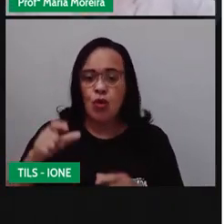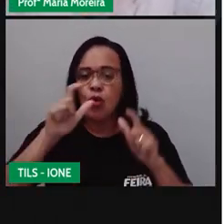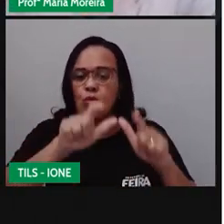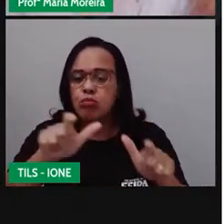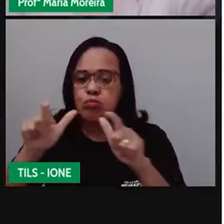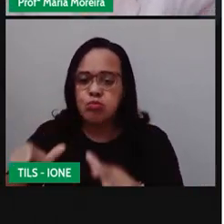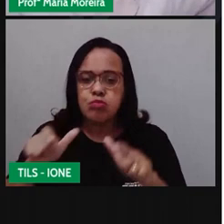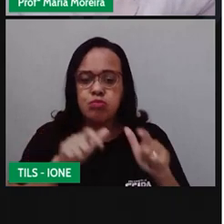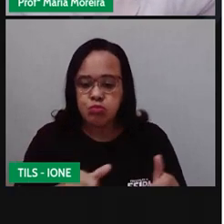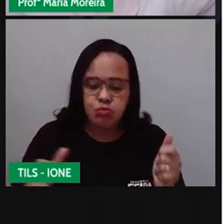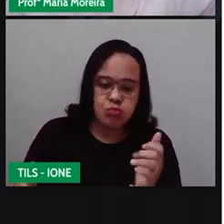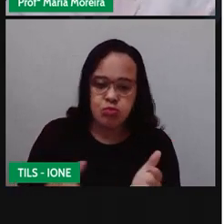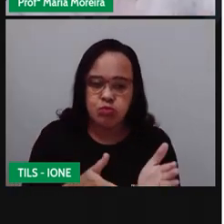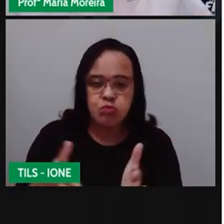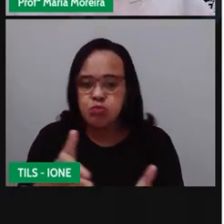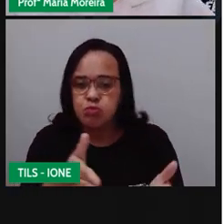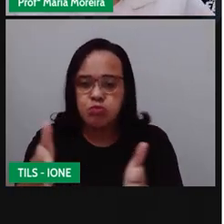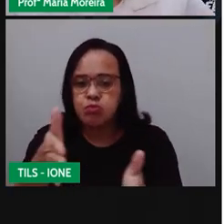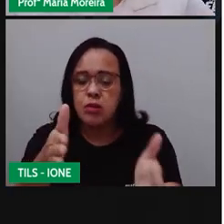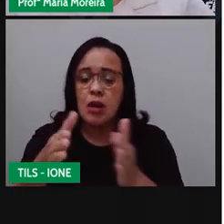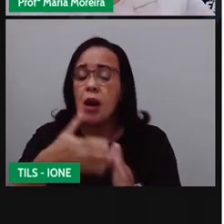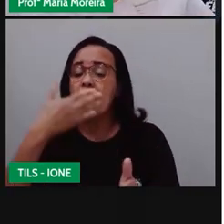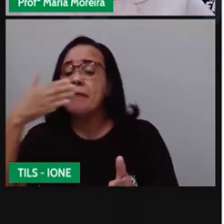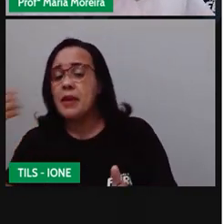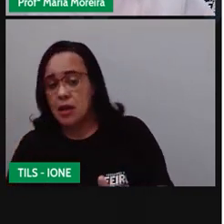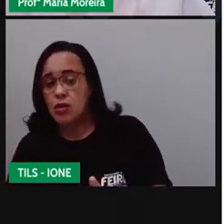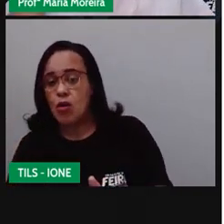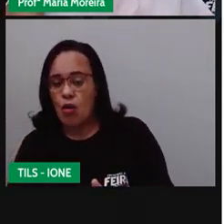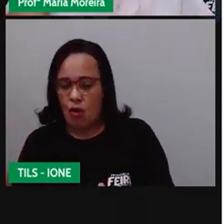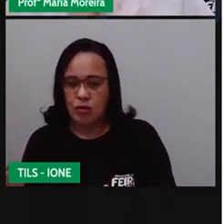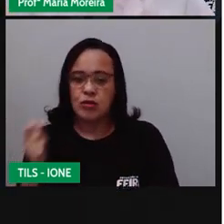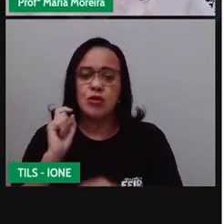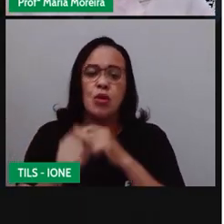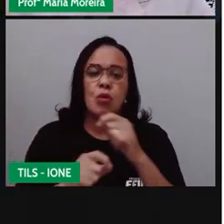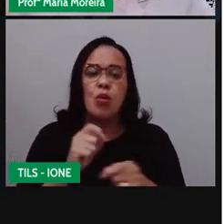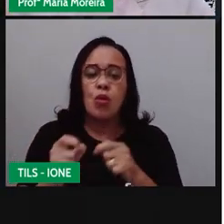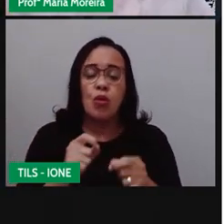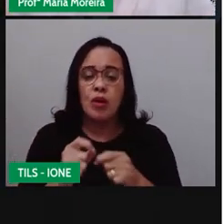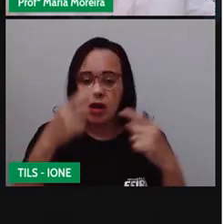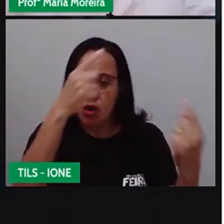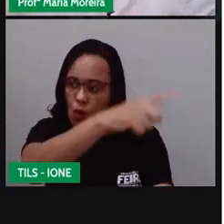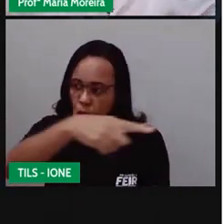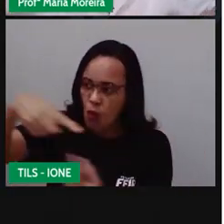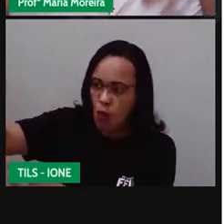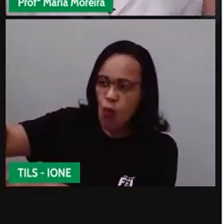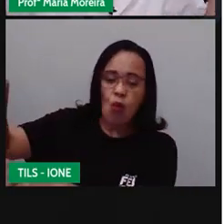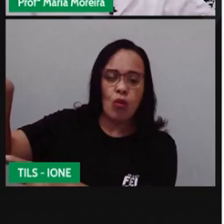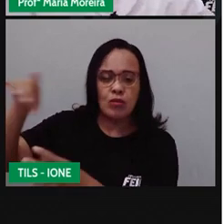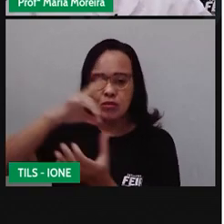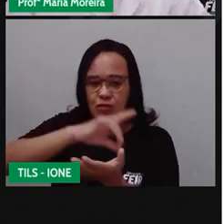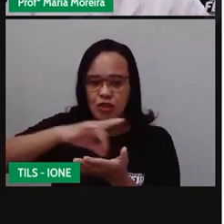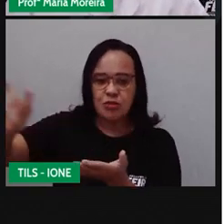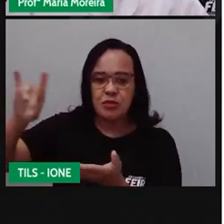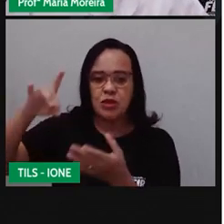seria muito mais fácil para invadir outros territórios. Ó, os egípcios, né, foram os primeiros